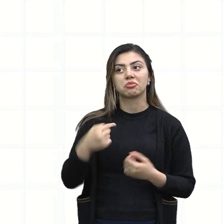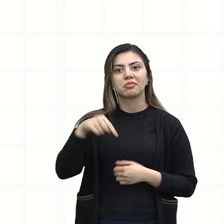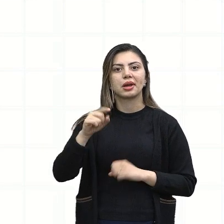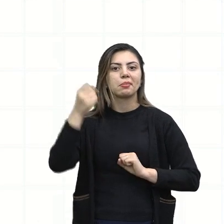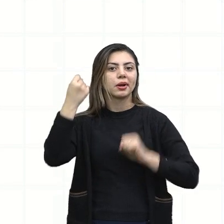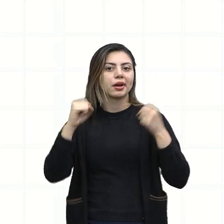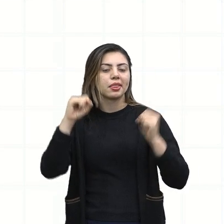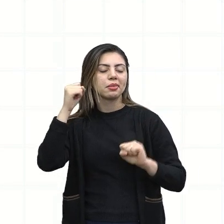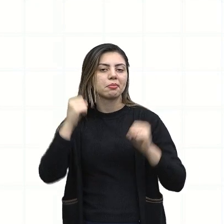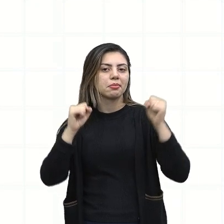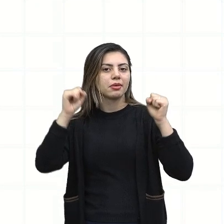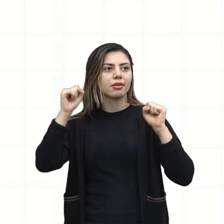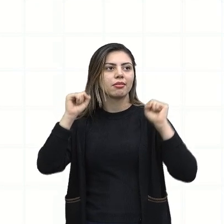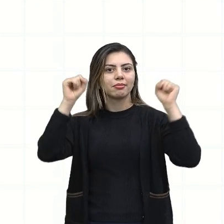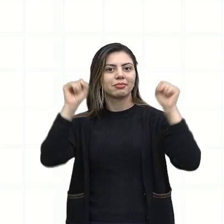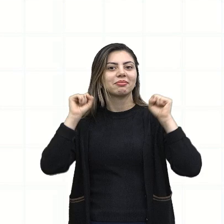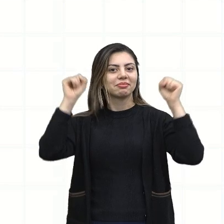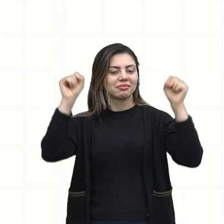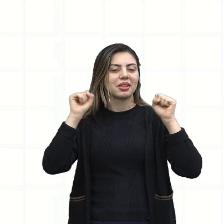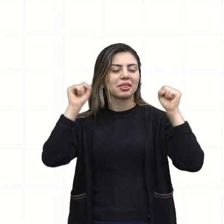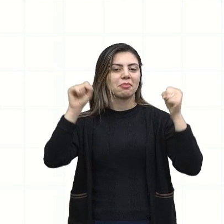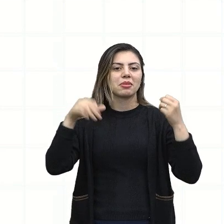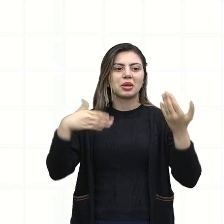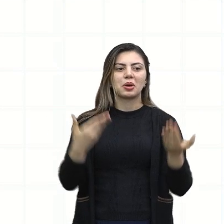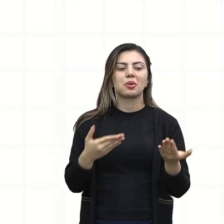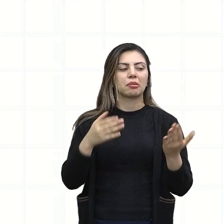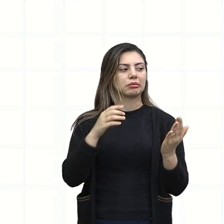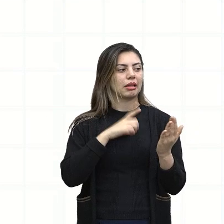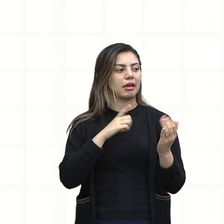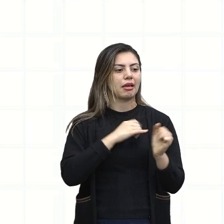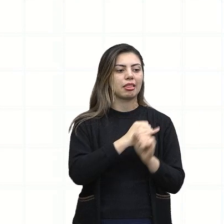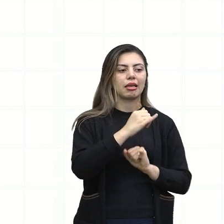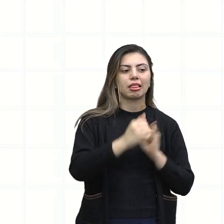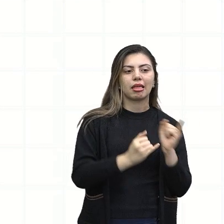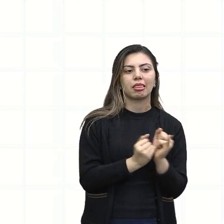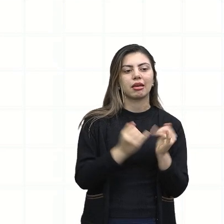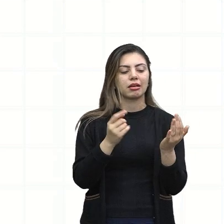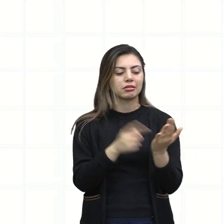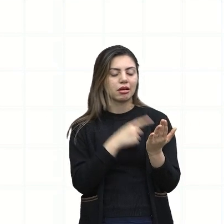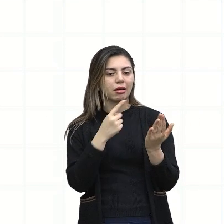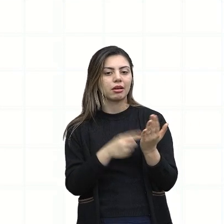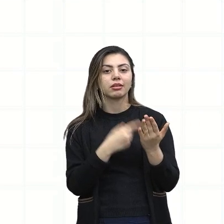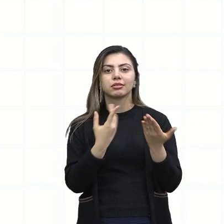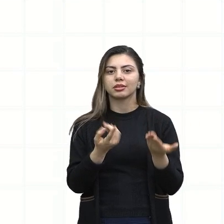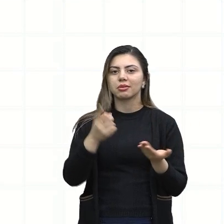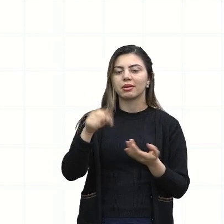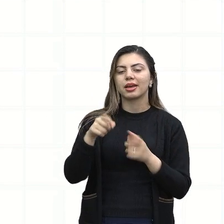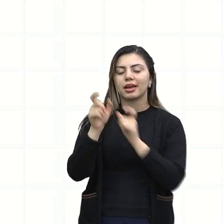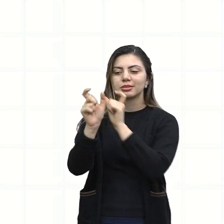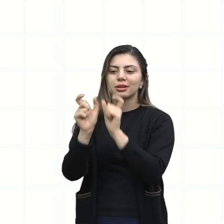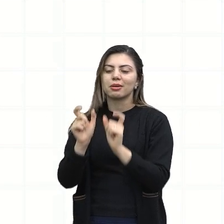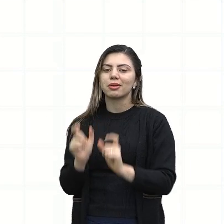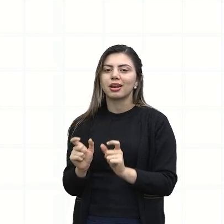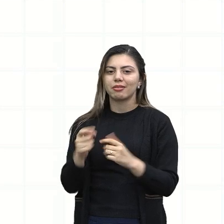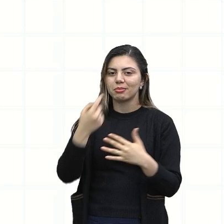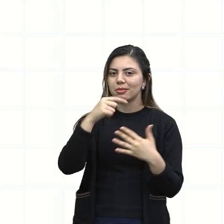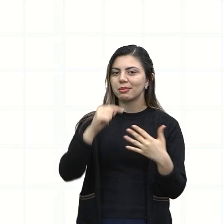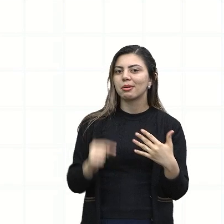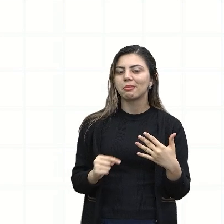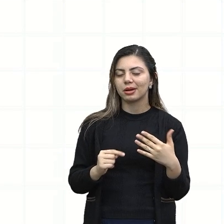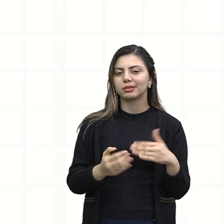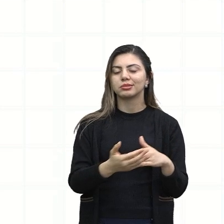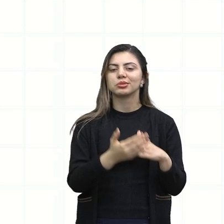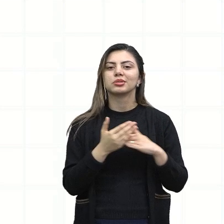go online, né? Fica na internet. Então, essas palavras, esses advérbios, eles são usados para isso,